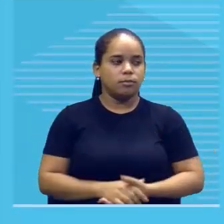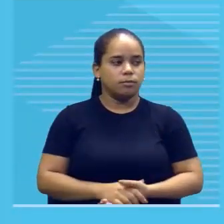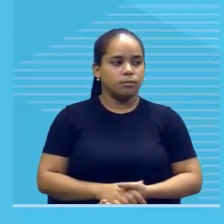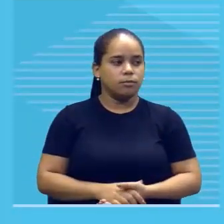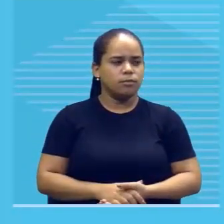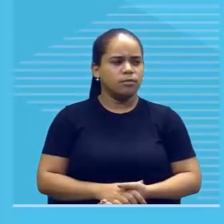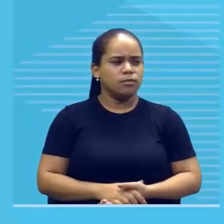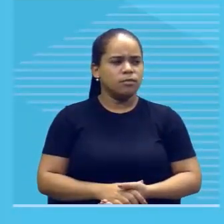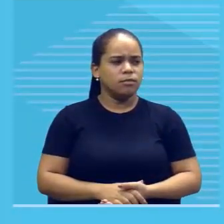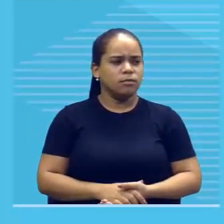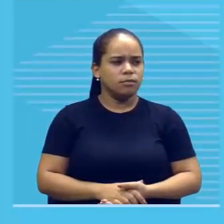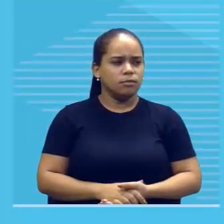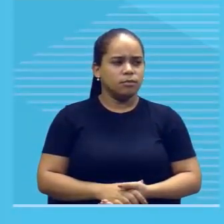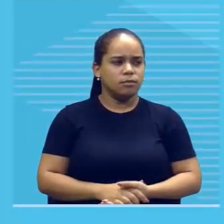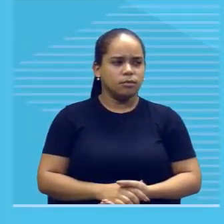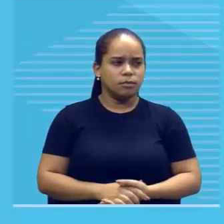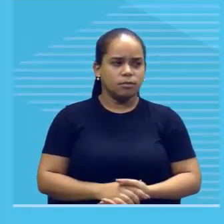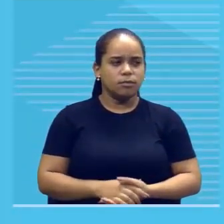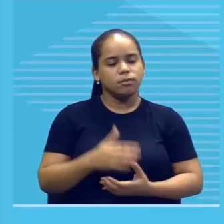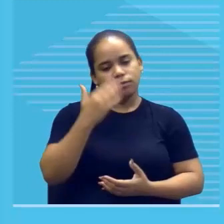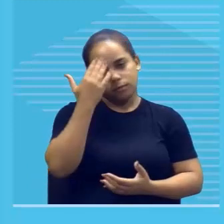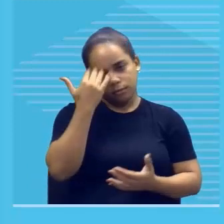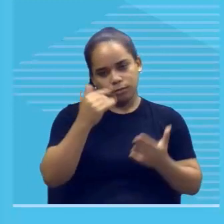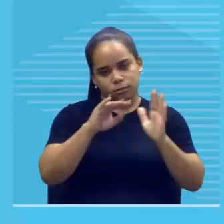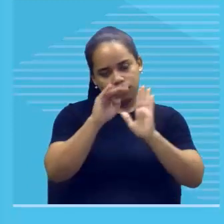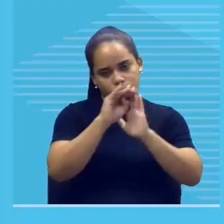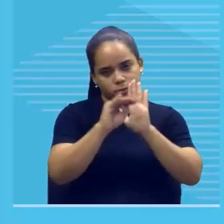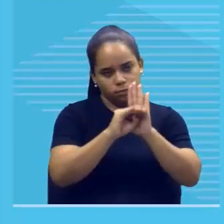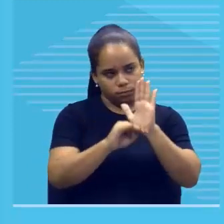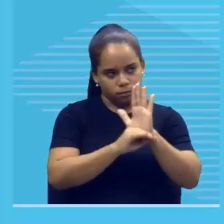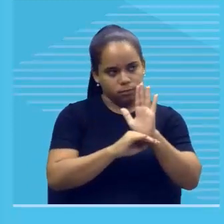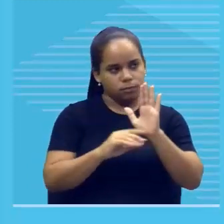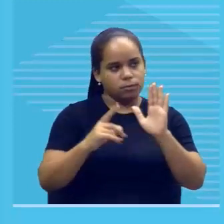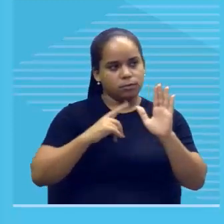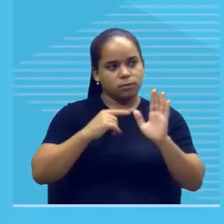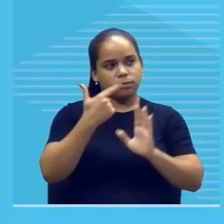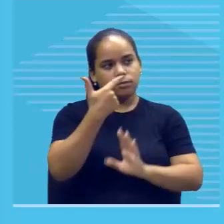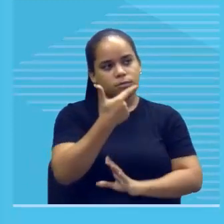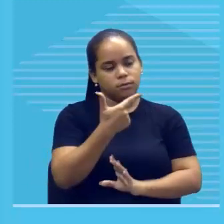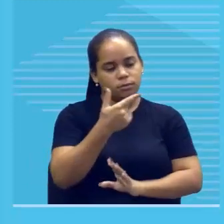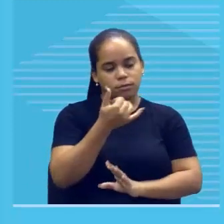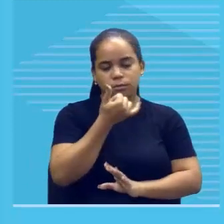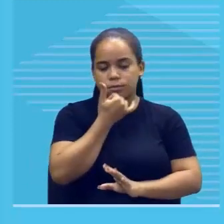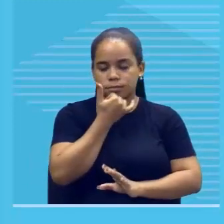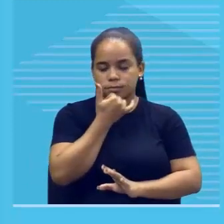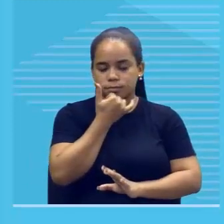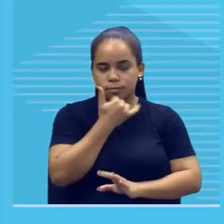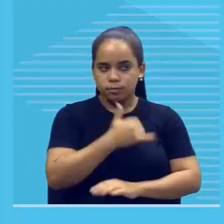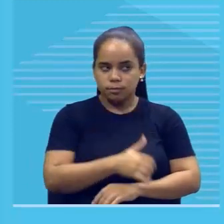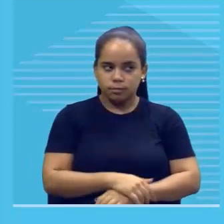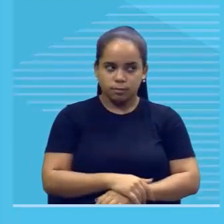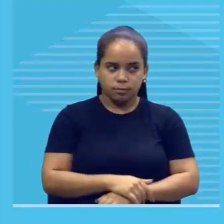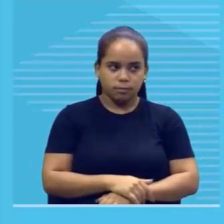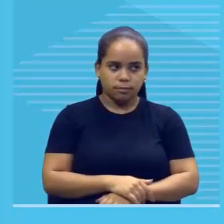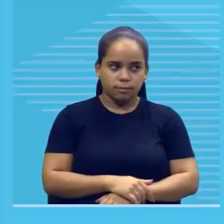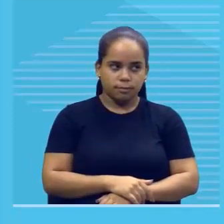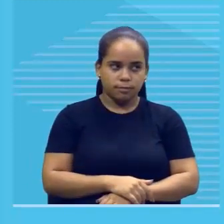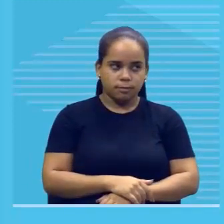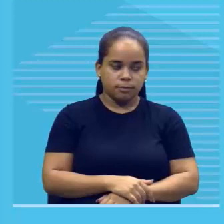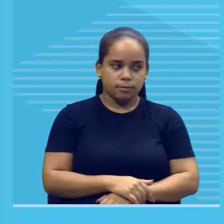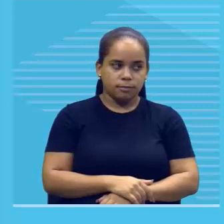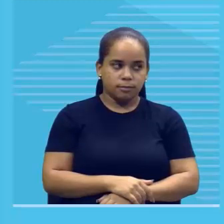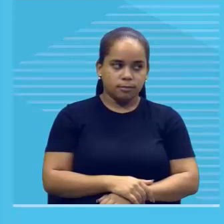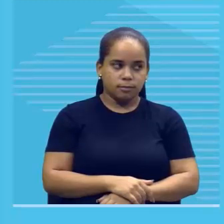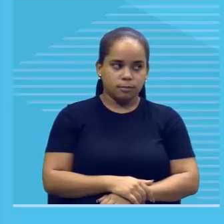eu sei lá da tabuada que 200 desculpa Ah